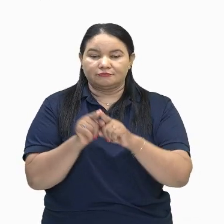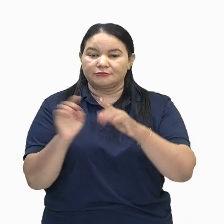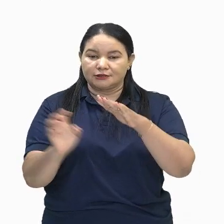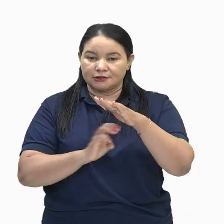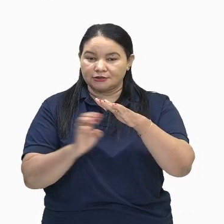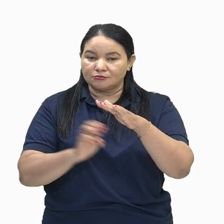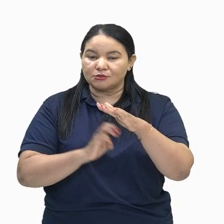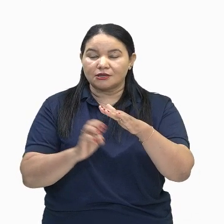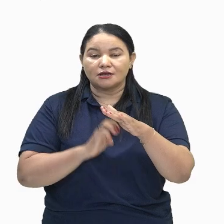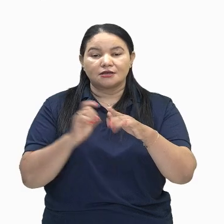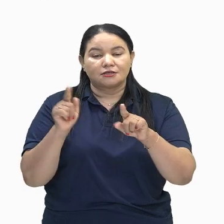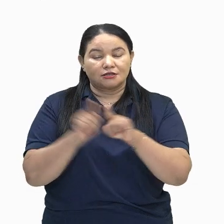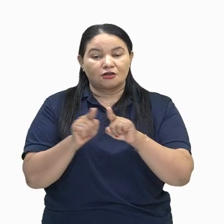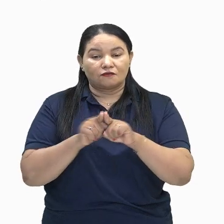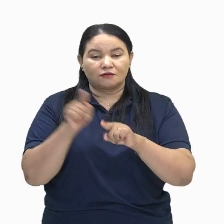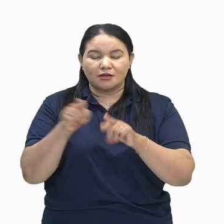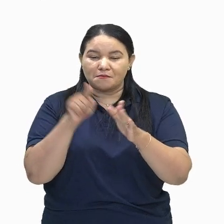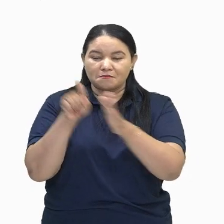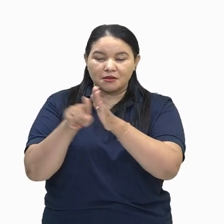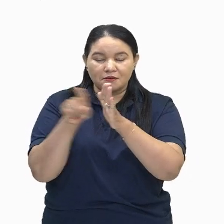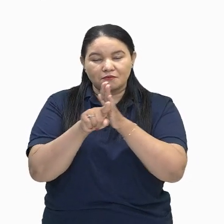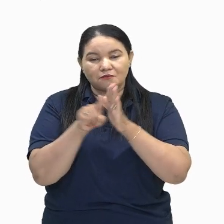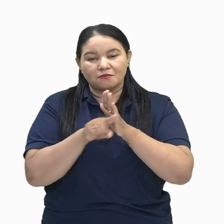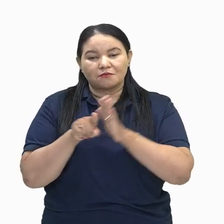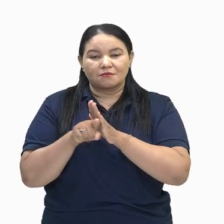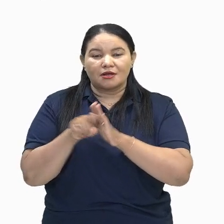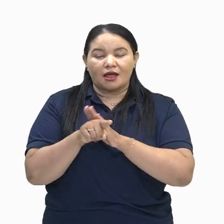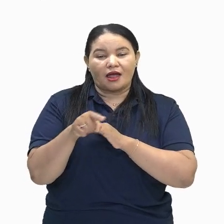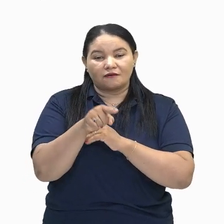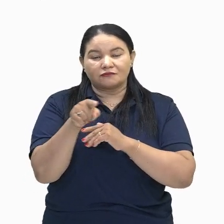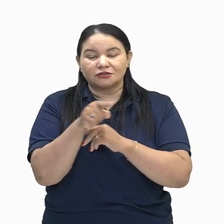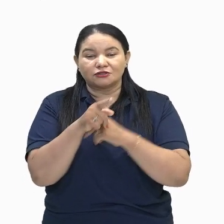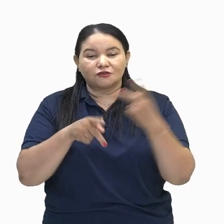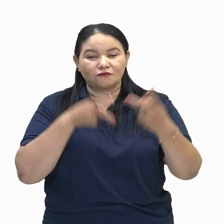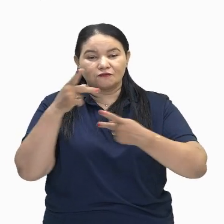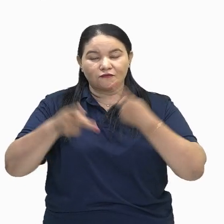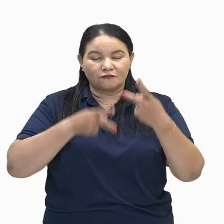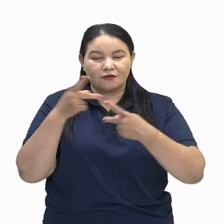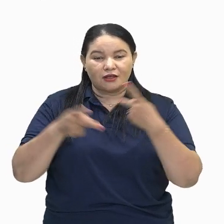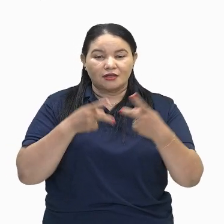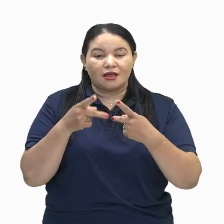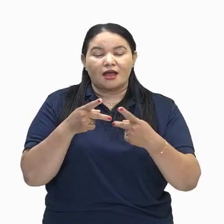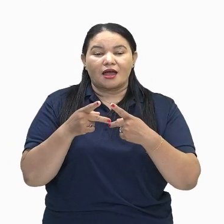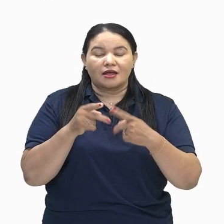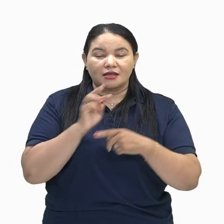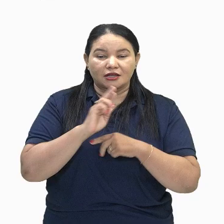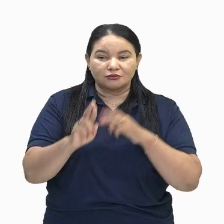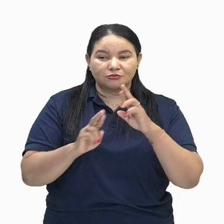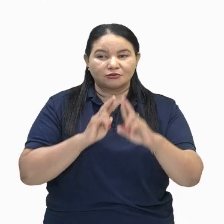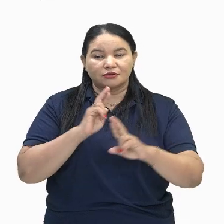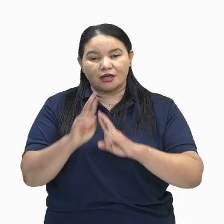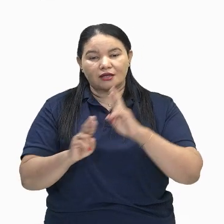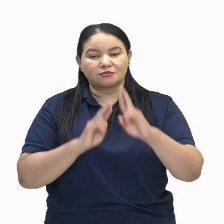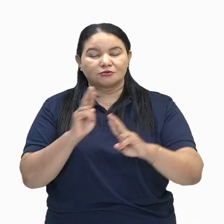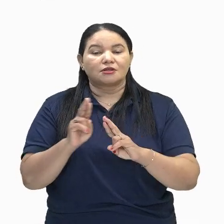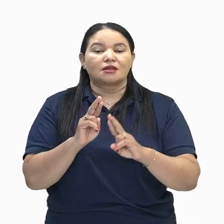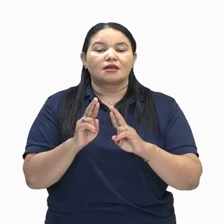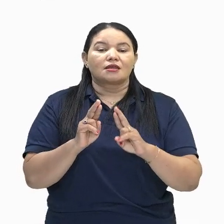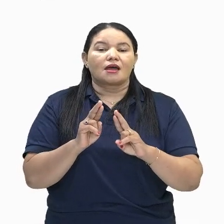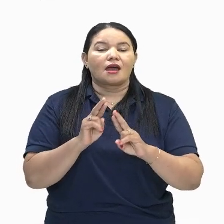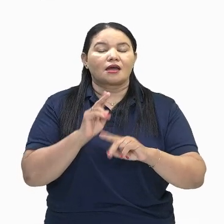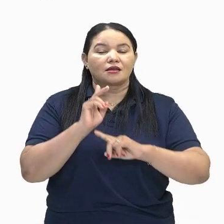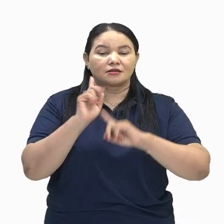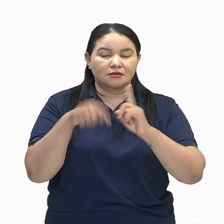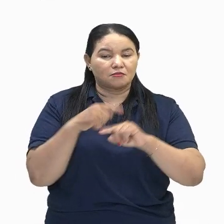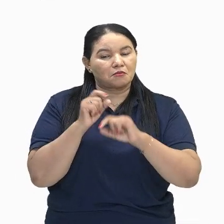elas fazem perguntas, fazem entrevista, e conforme a pessoa vai respondendo, vai falando, isso também,